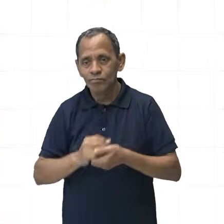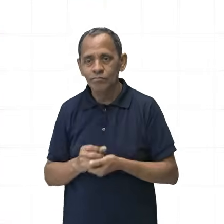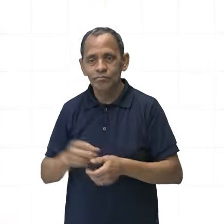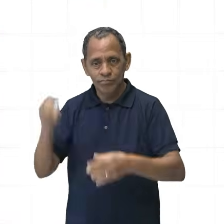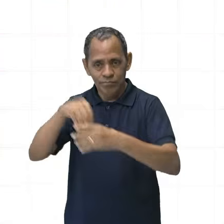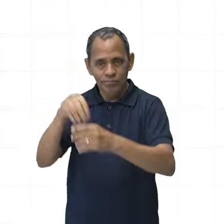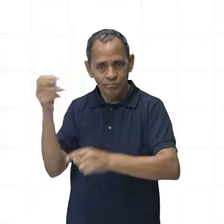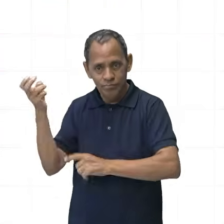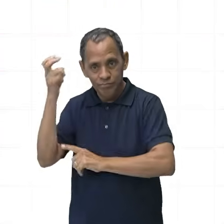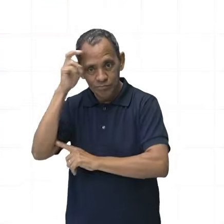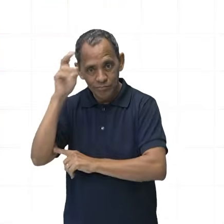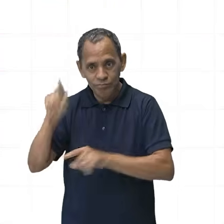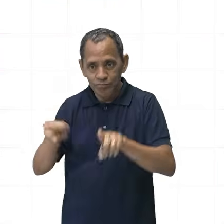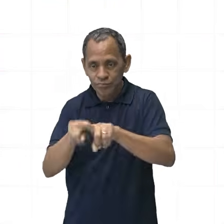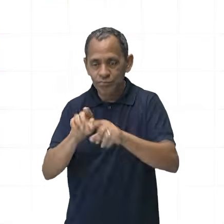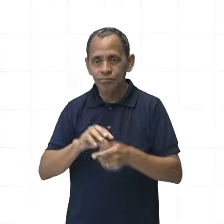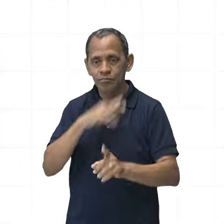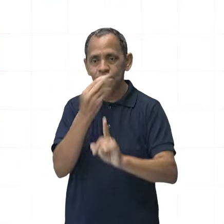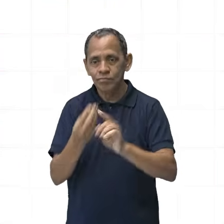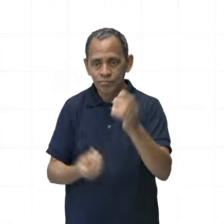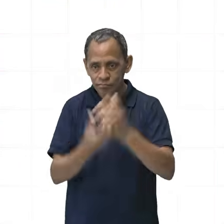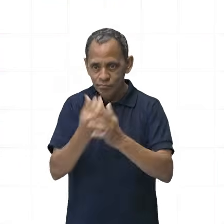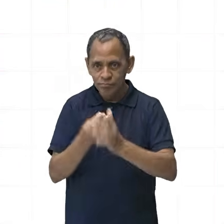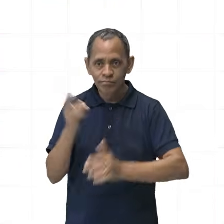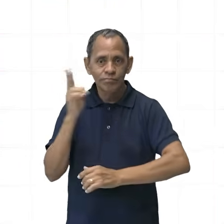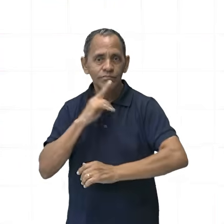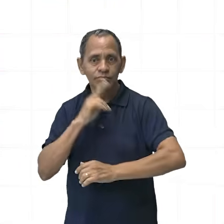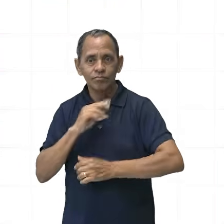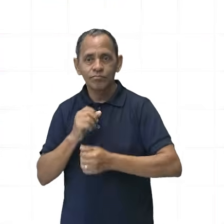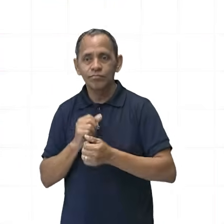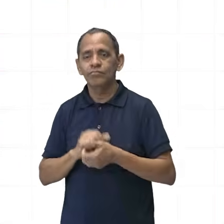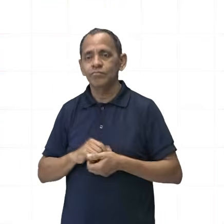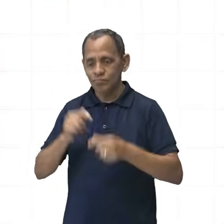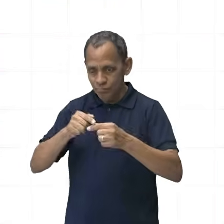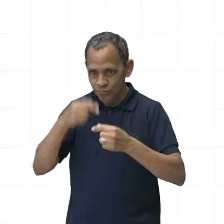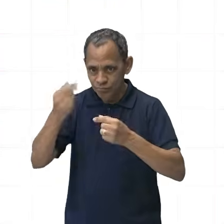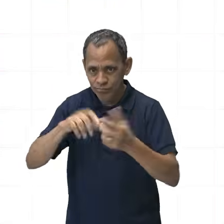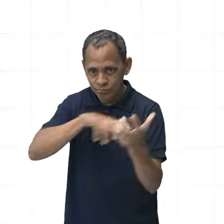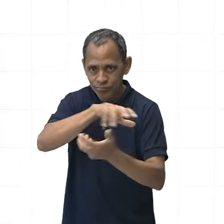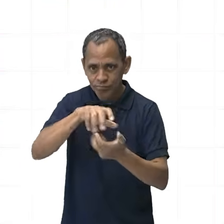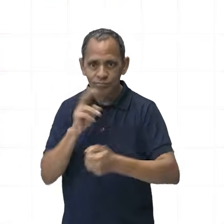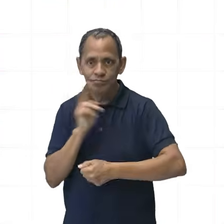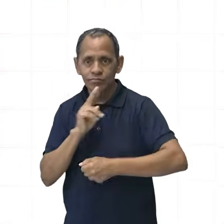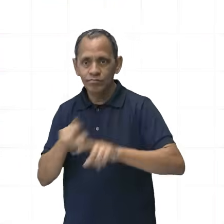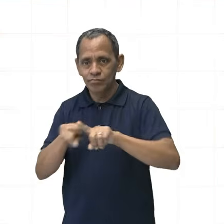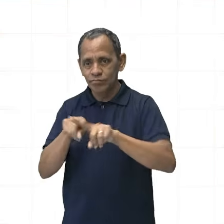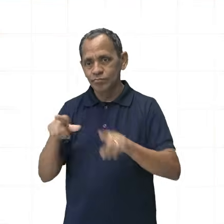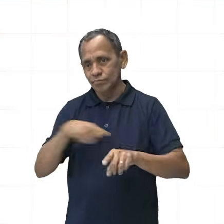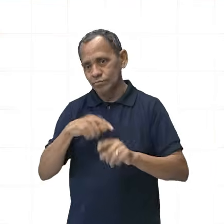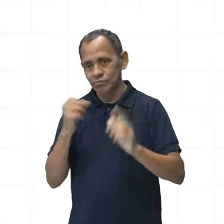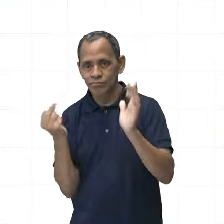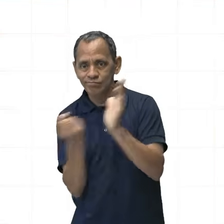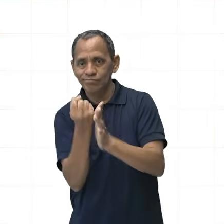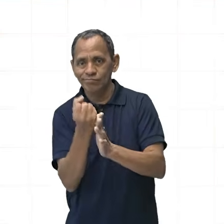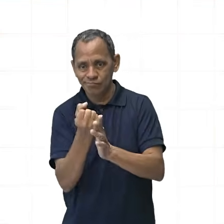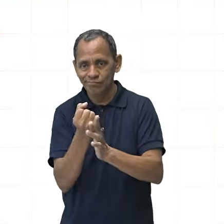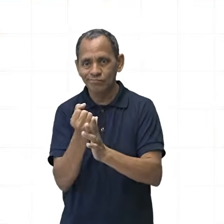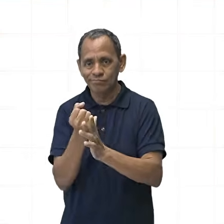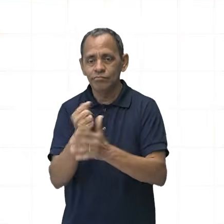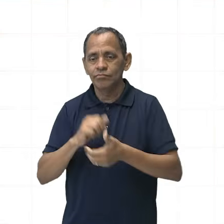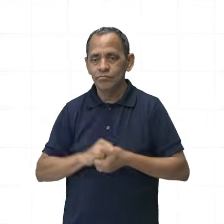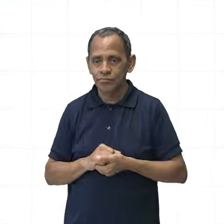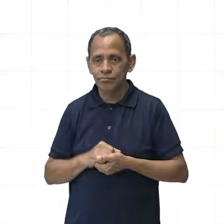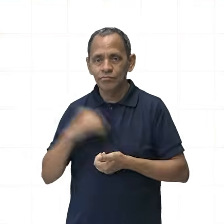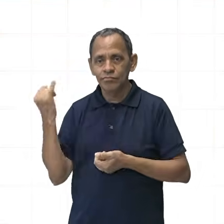social da Revolução Russa. Agora vamos para a área artística, a área cultural. Então, a arte produzida